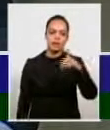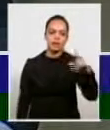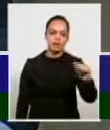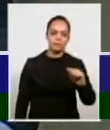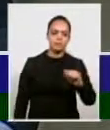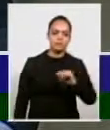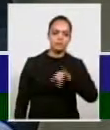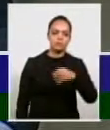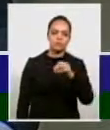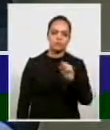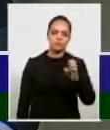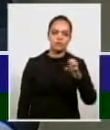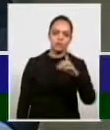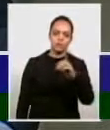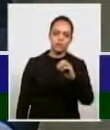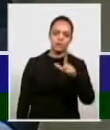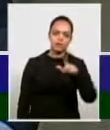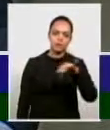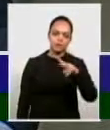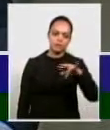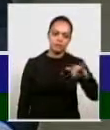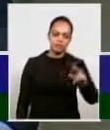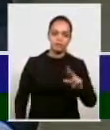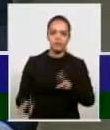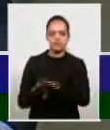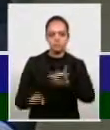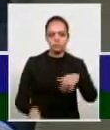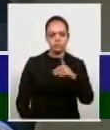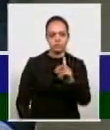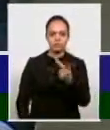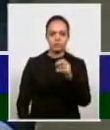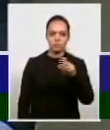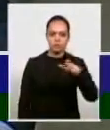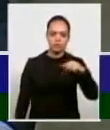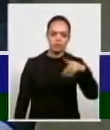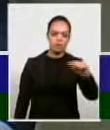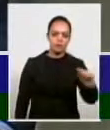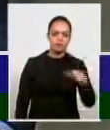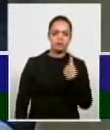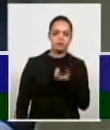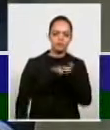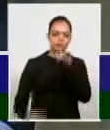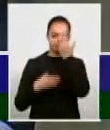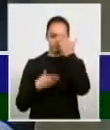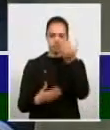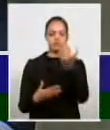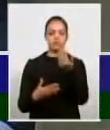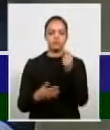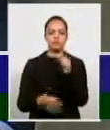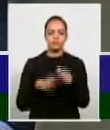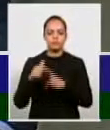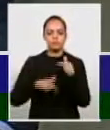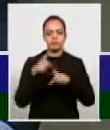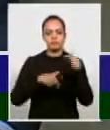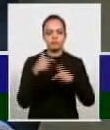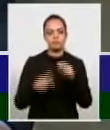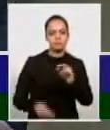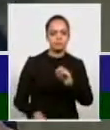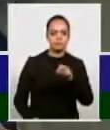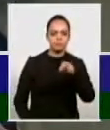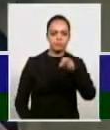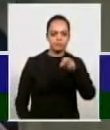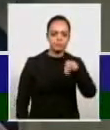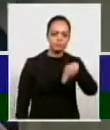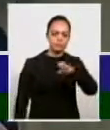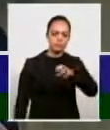José de Oliveira com a Alameda Jardim Holanda. E a gente quer agradecer aqui o trabalho do Onei,